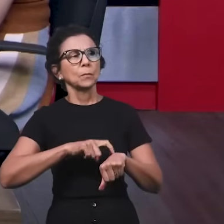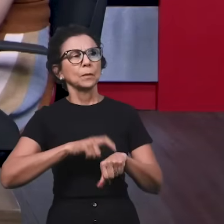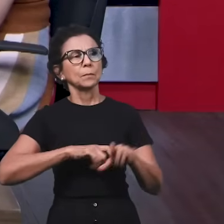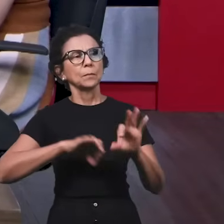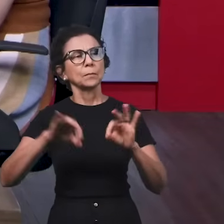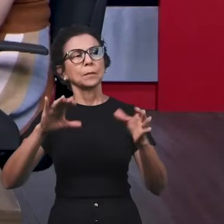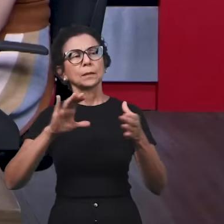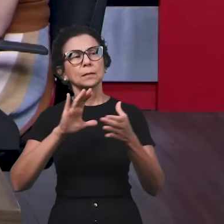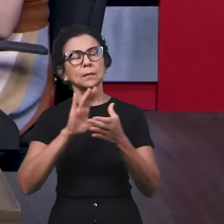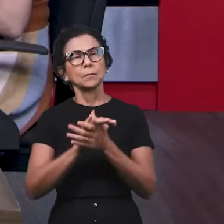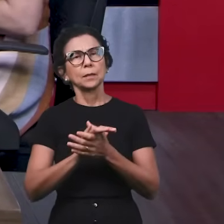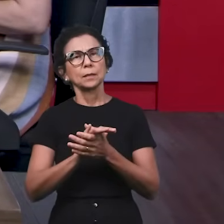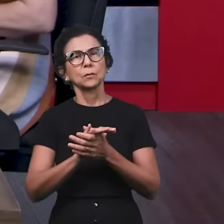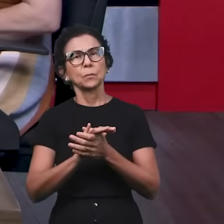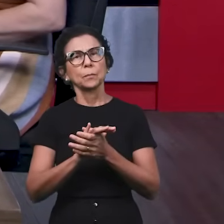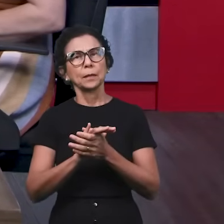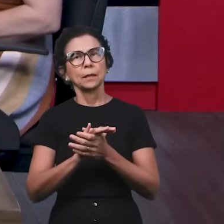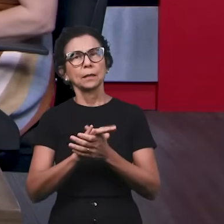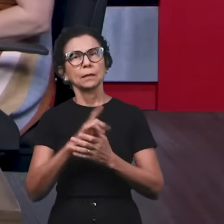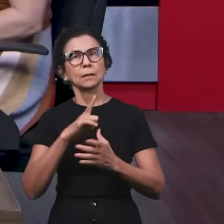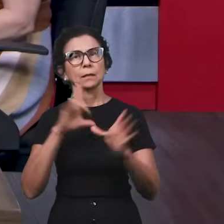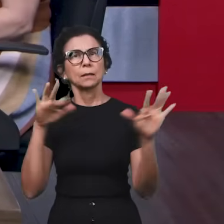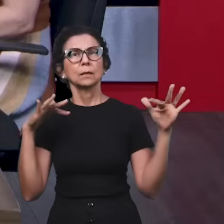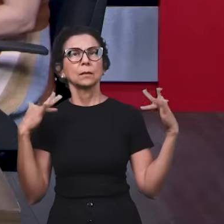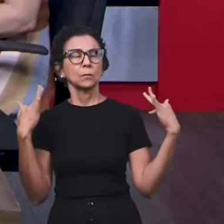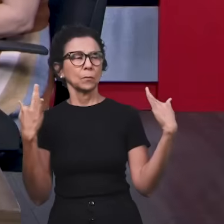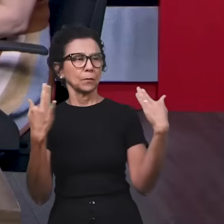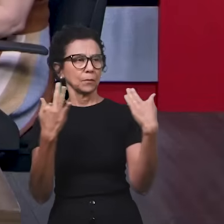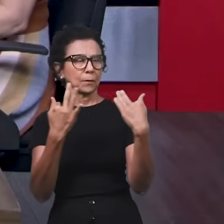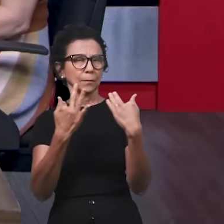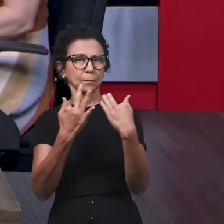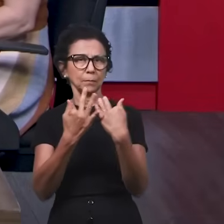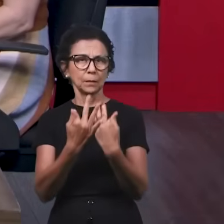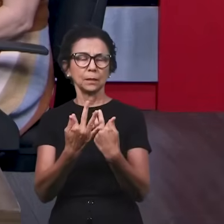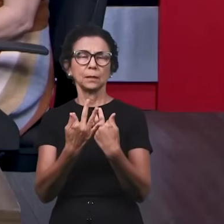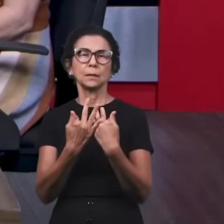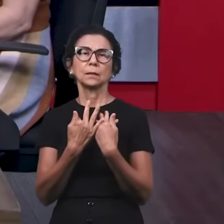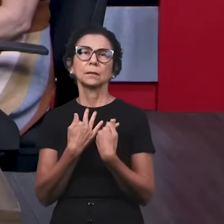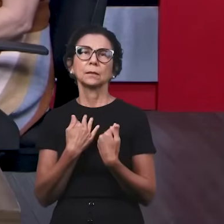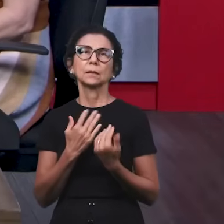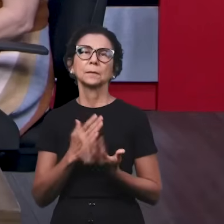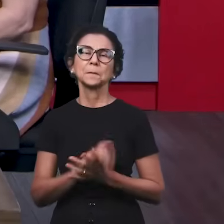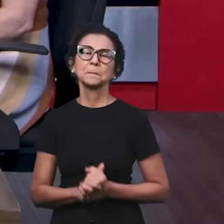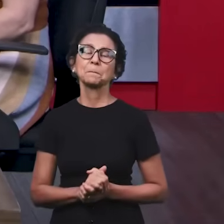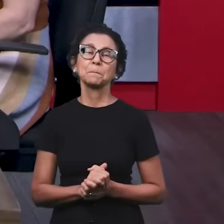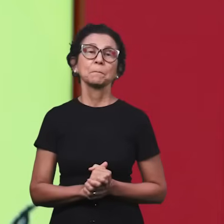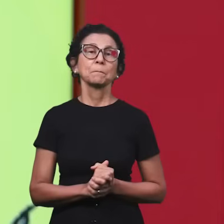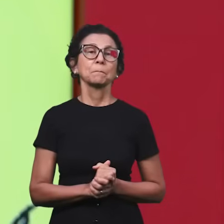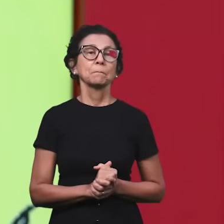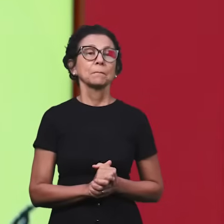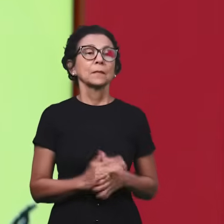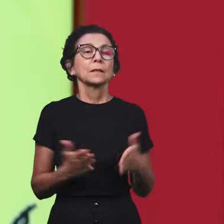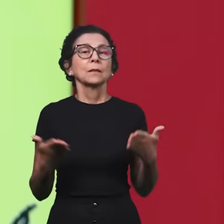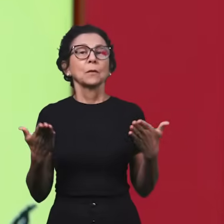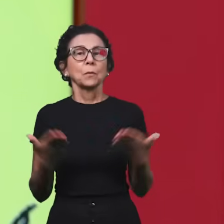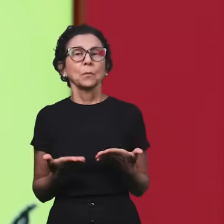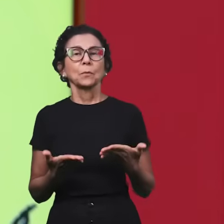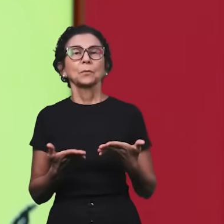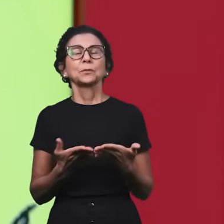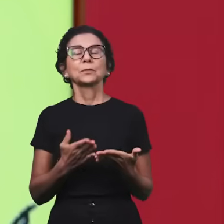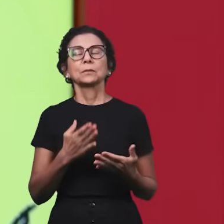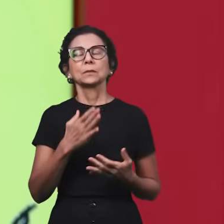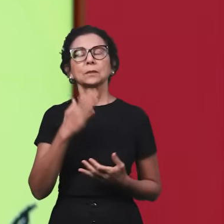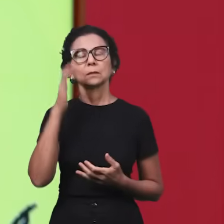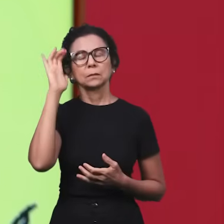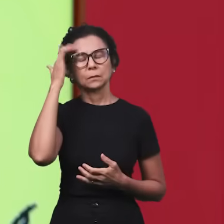para o casamento, neste tempo de organização de uma família que também se constitui, se